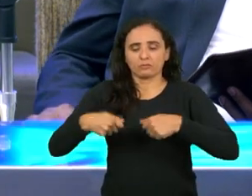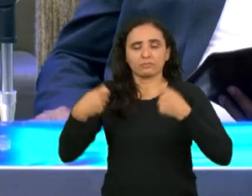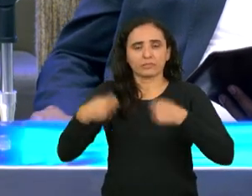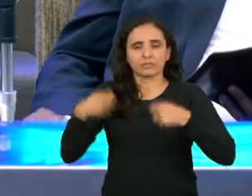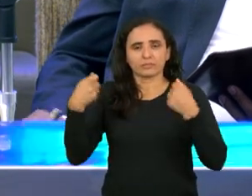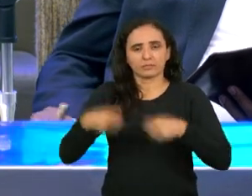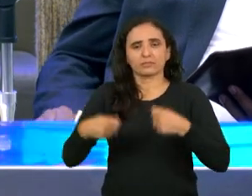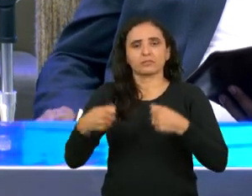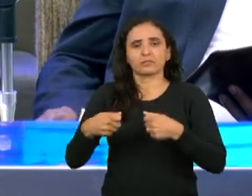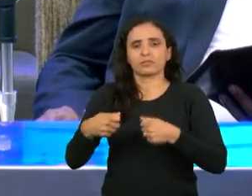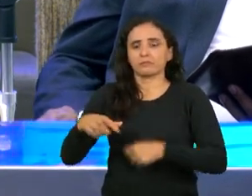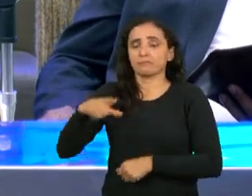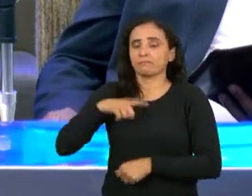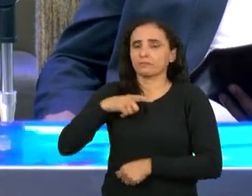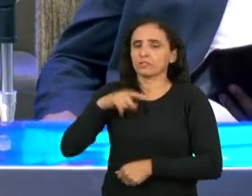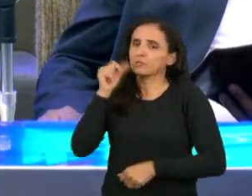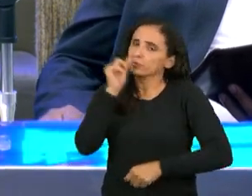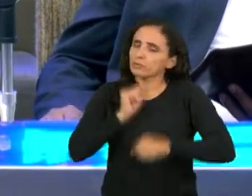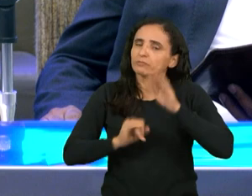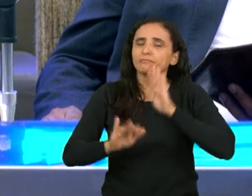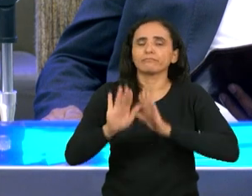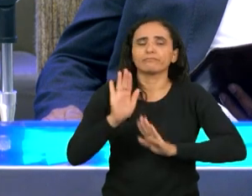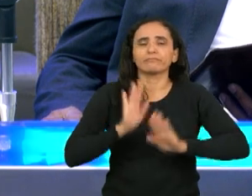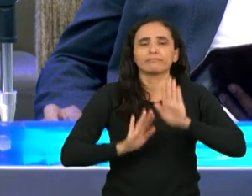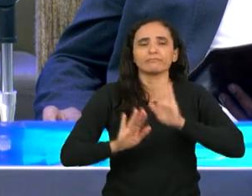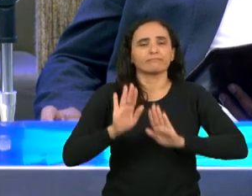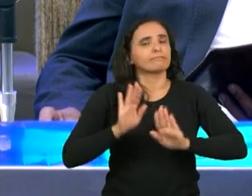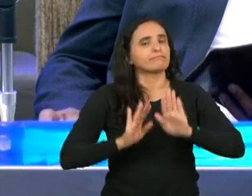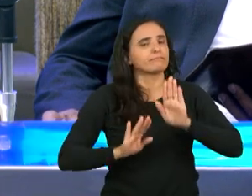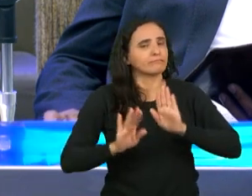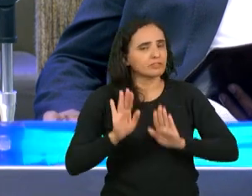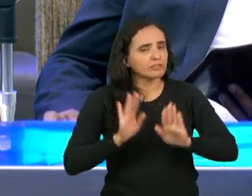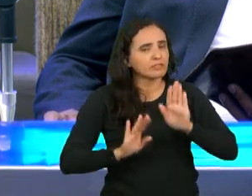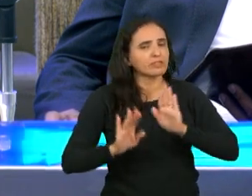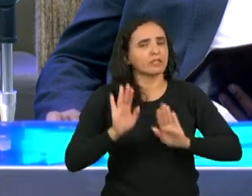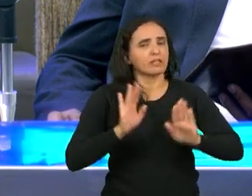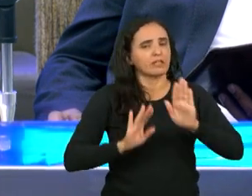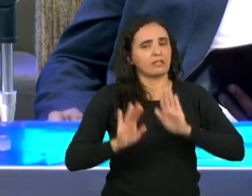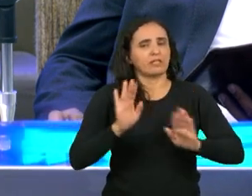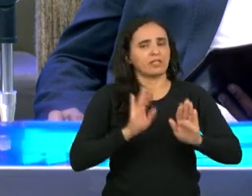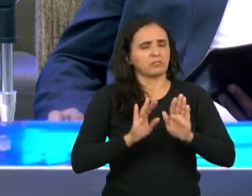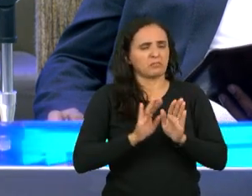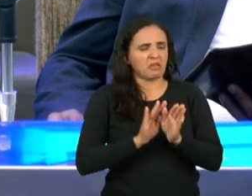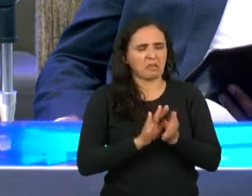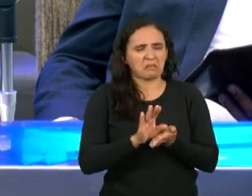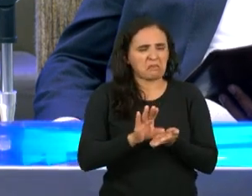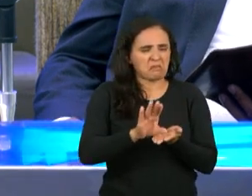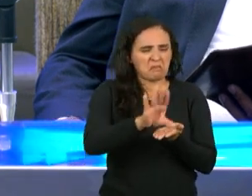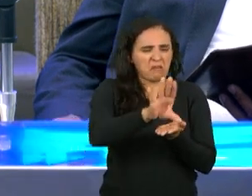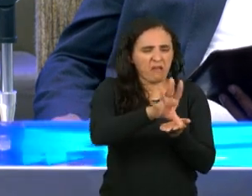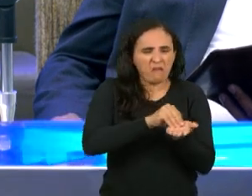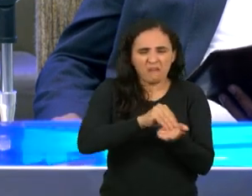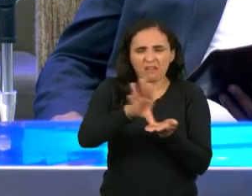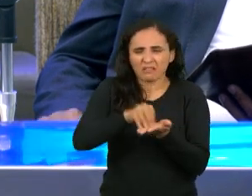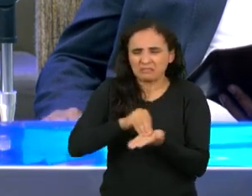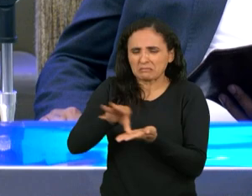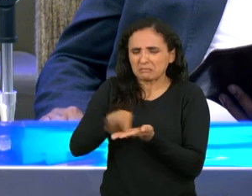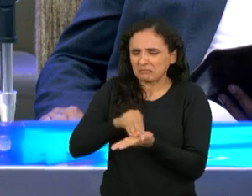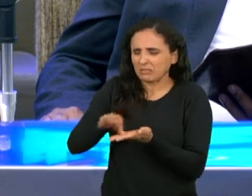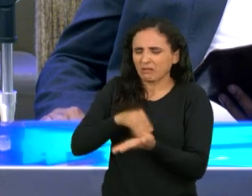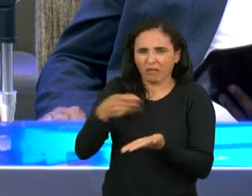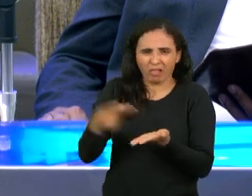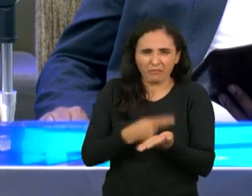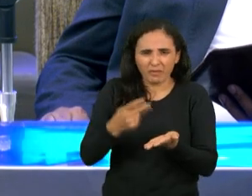do mundo mas o que devemos é ter cuidado é de não viver como eles vivem e não